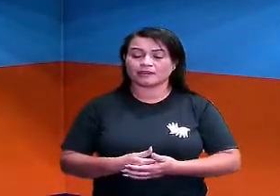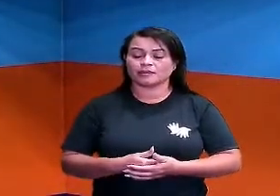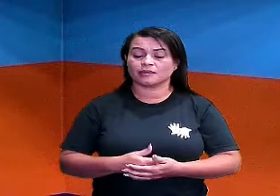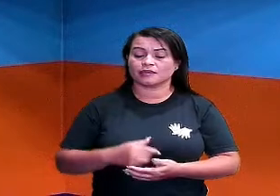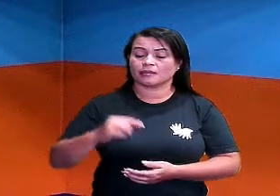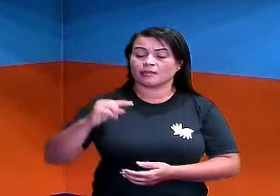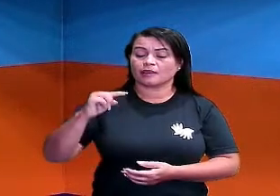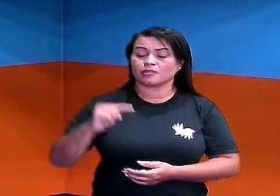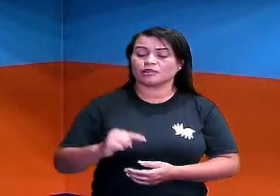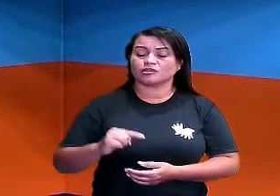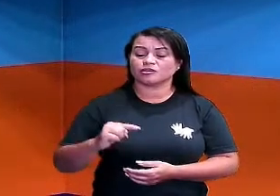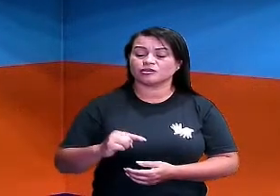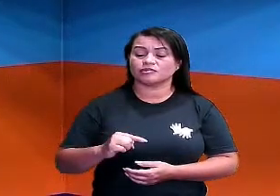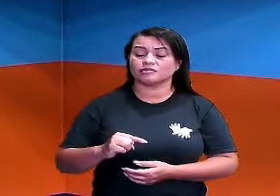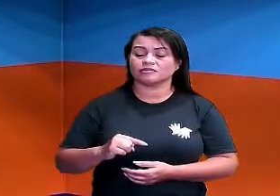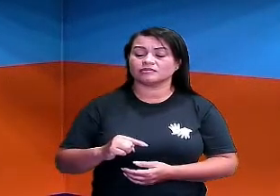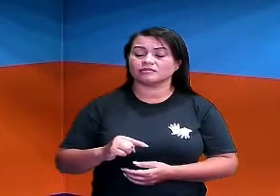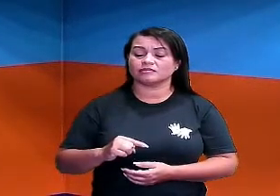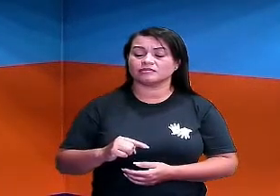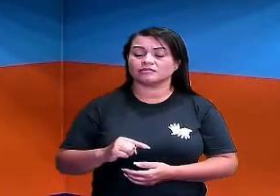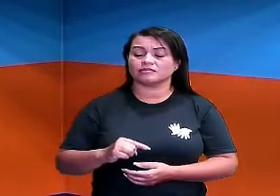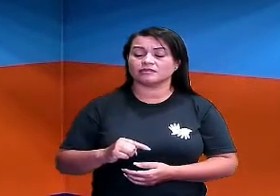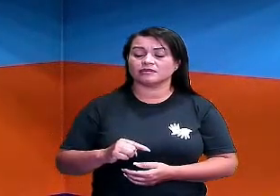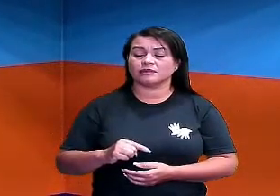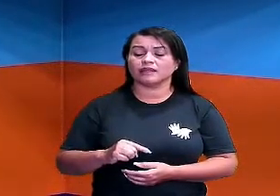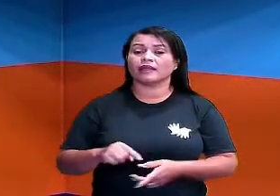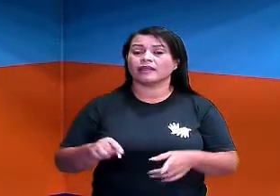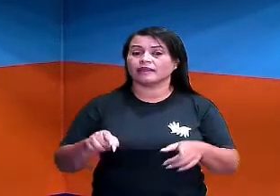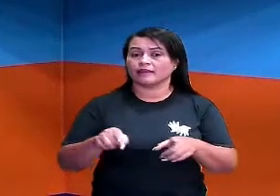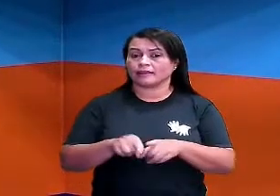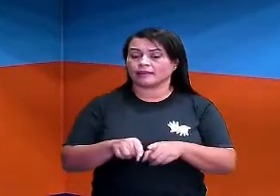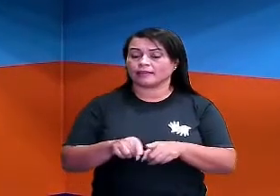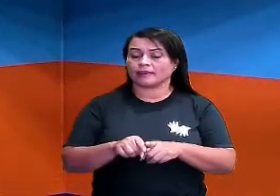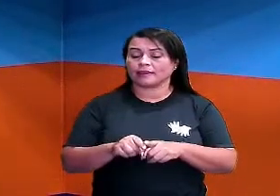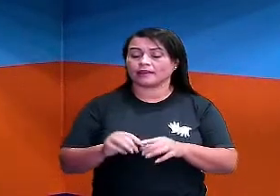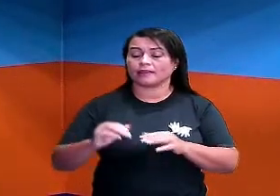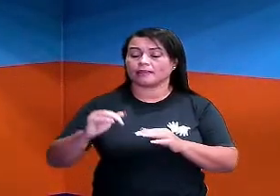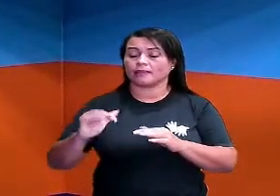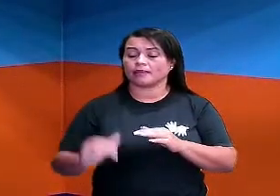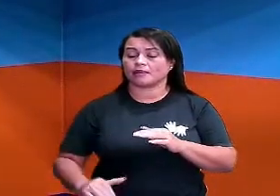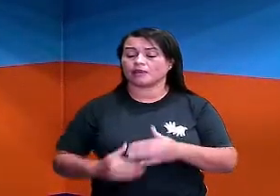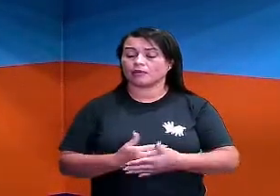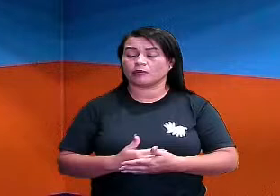tem é o bebezinho. E além dele, que é menor do que ele,